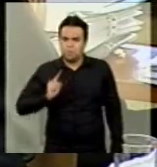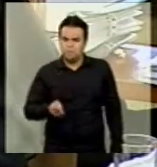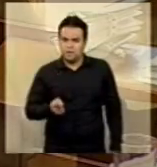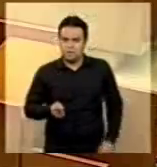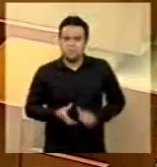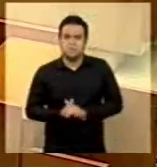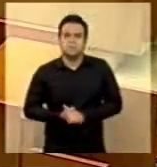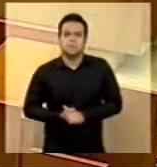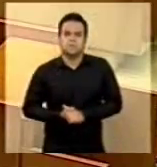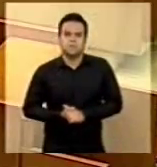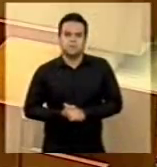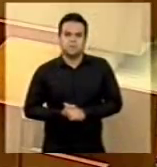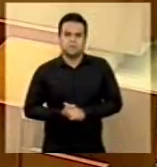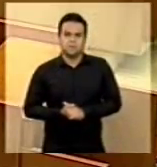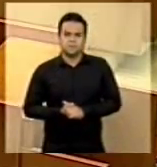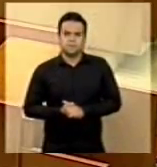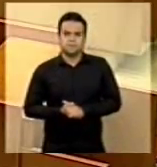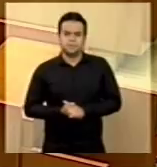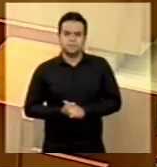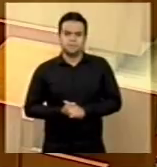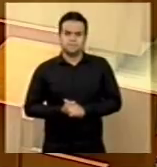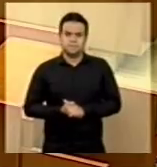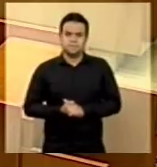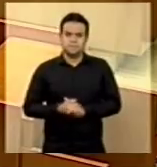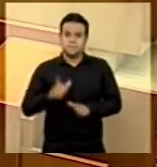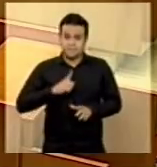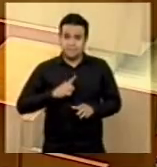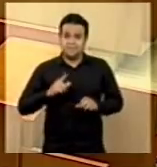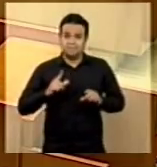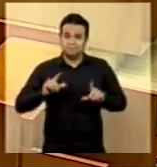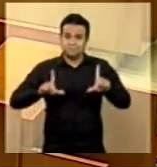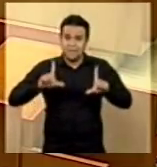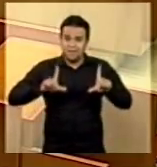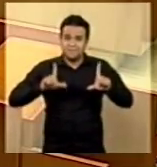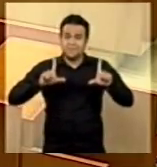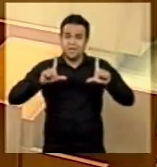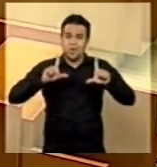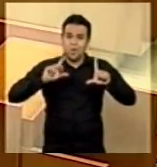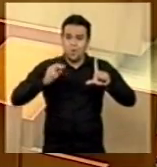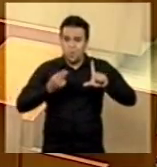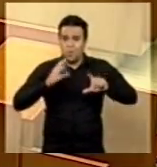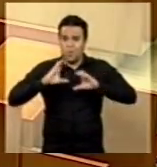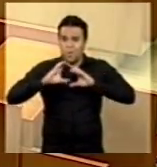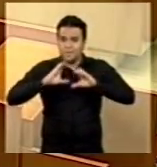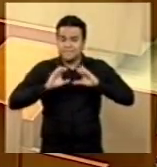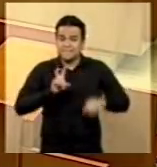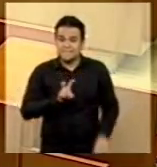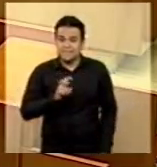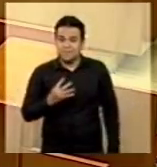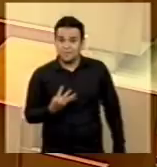estamos. Hoje, pelo menos, os veículos de comunicação estão estampando cerca de 54